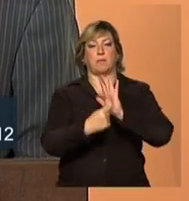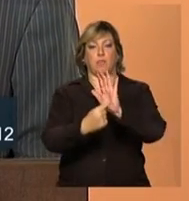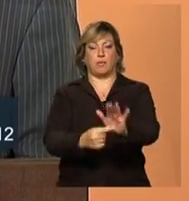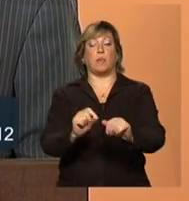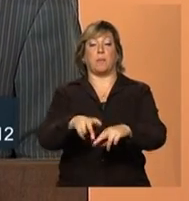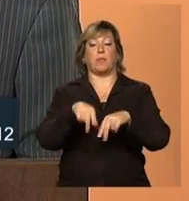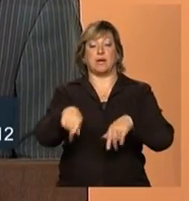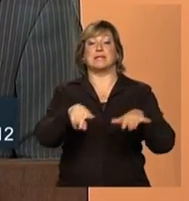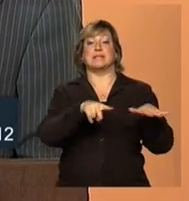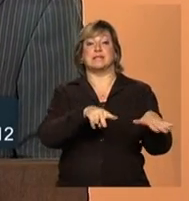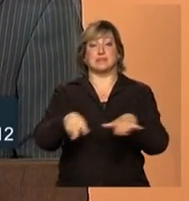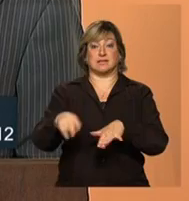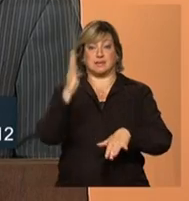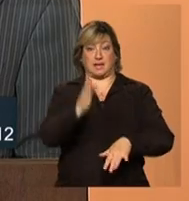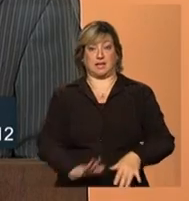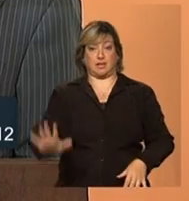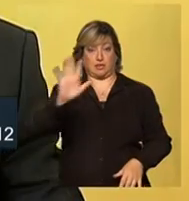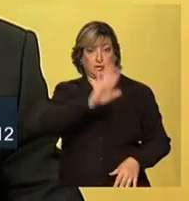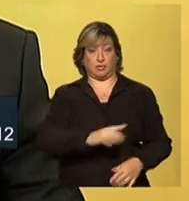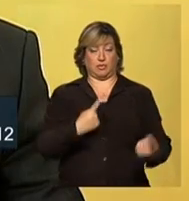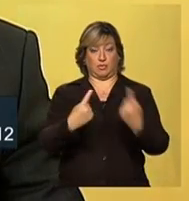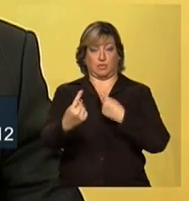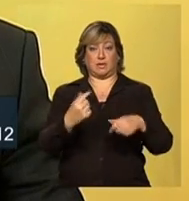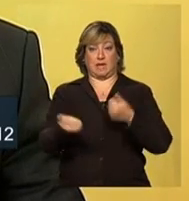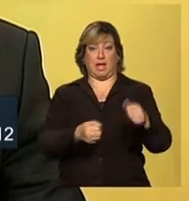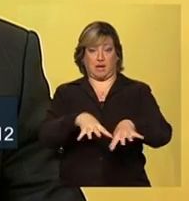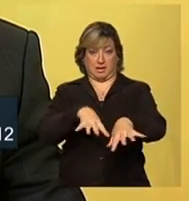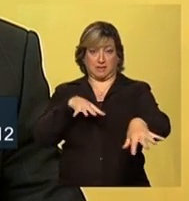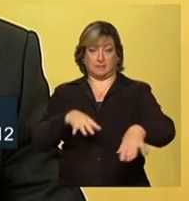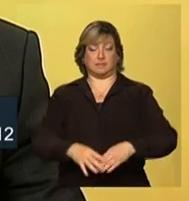da Semana Nacional do Trânsito.